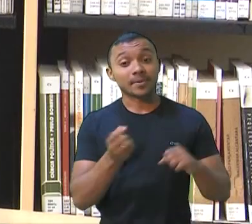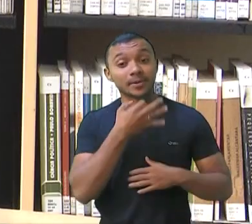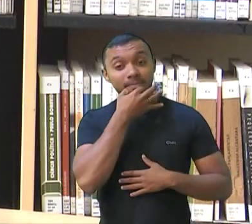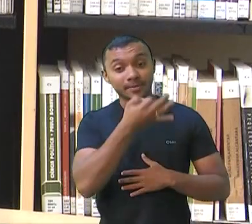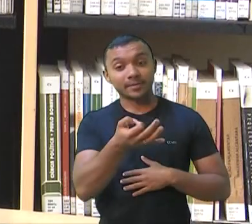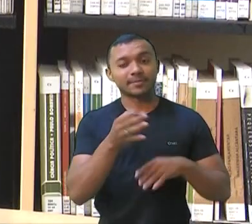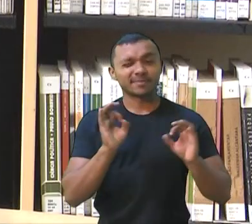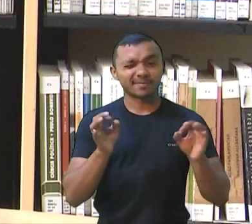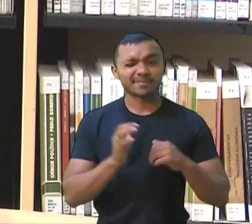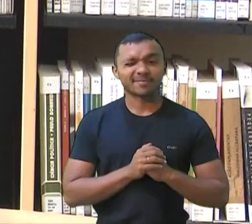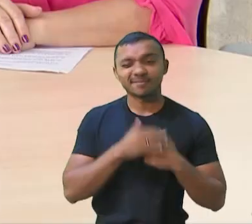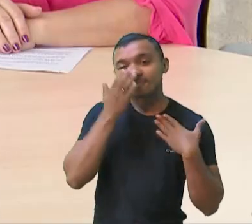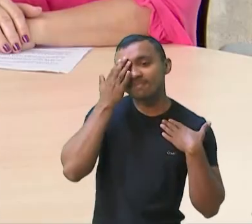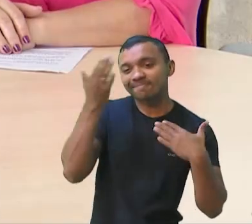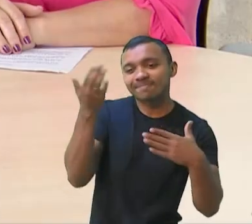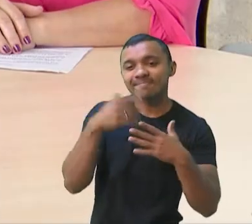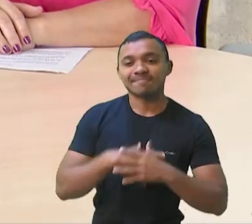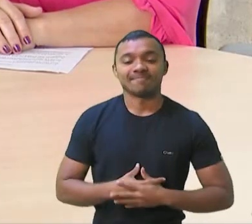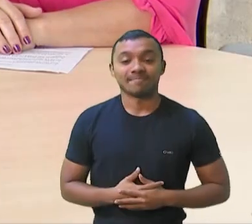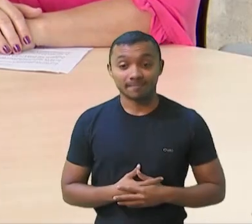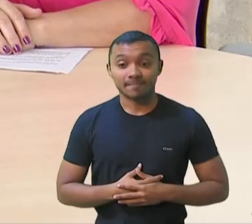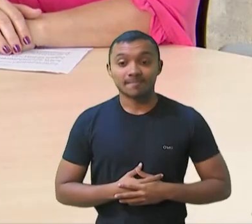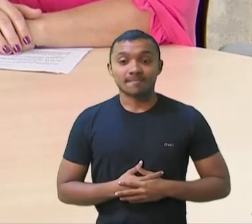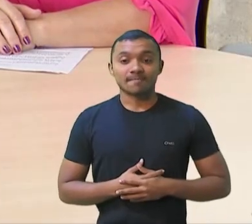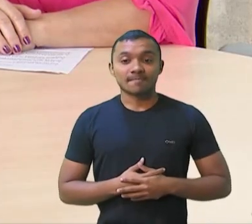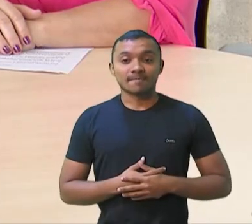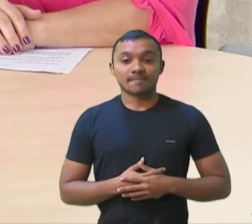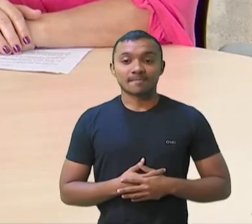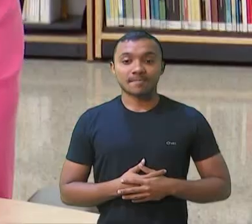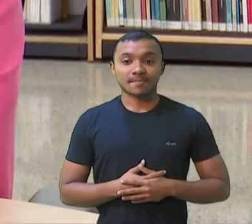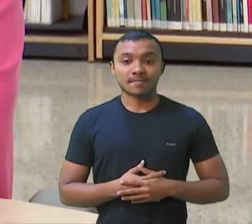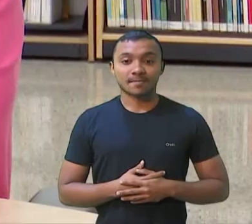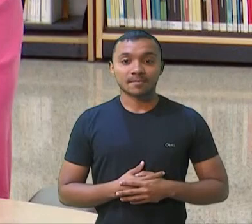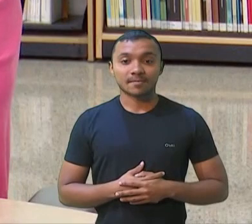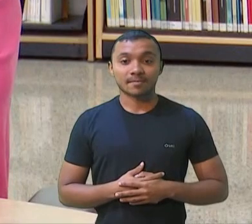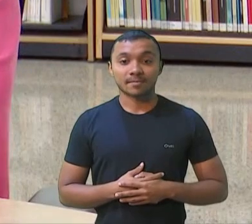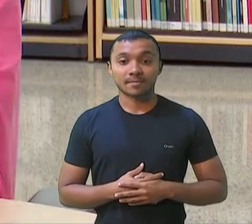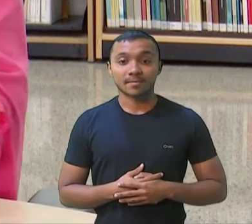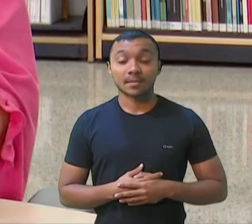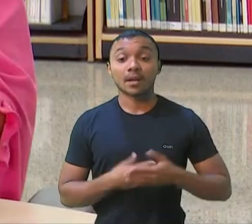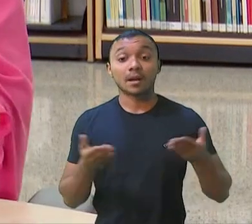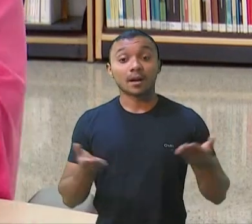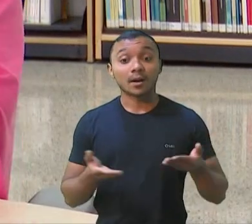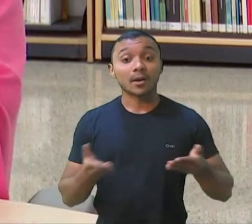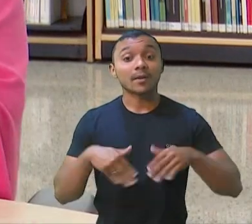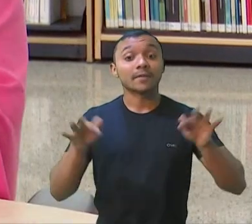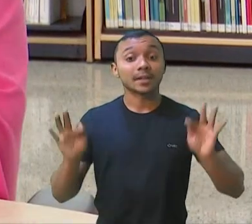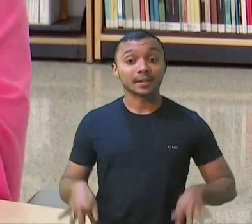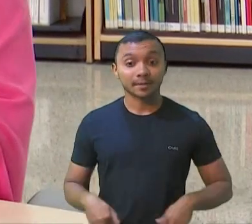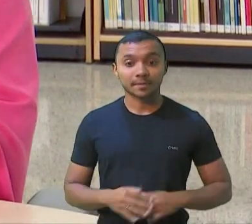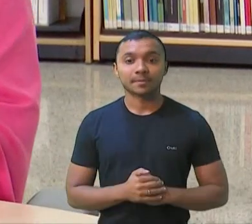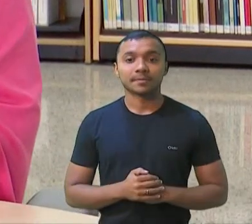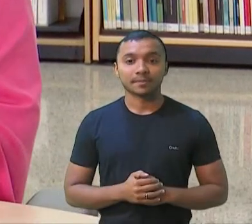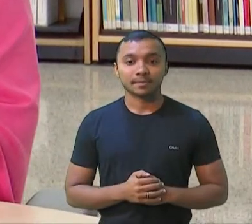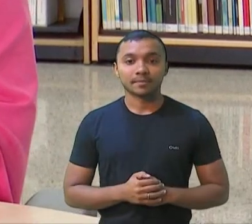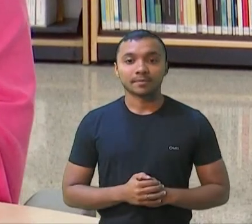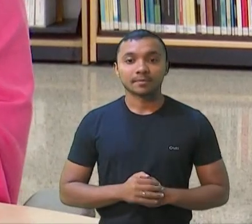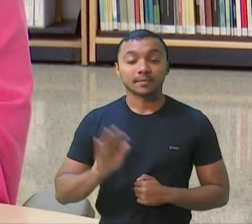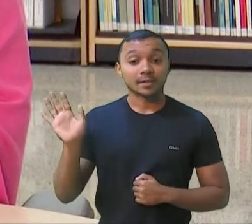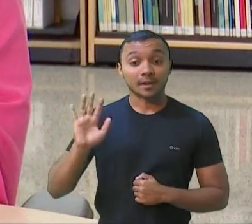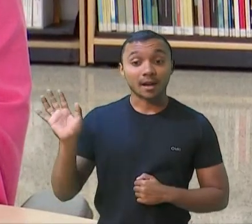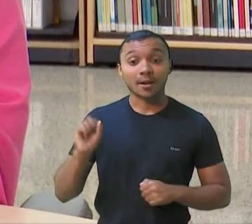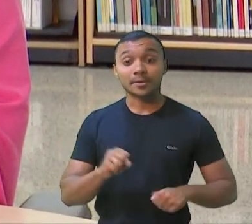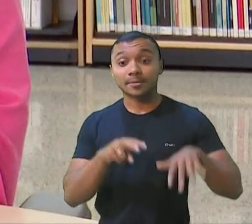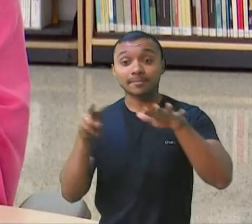livro. Muito obrigado mesmo. Obrigada, professor. E o Cabeceira de hoje fica por aqui. Até a